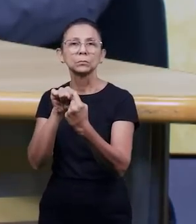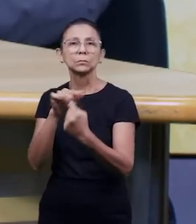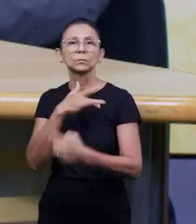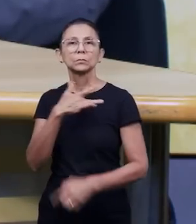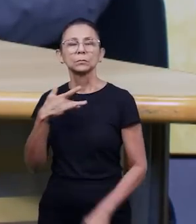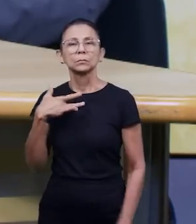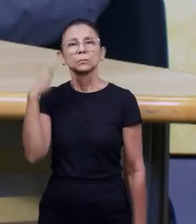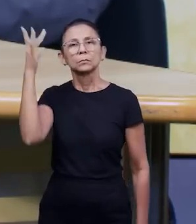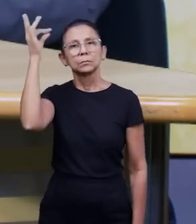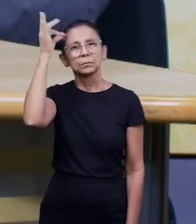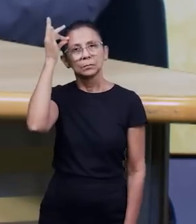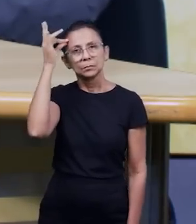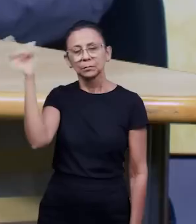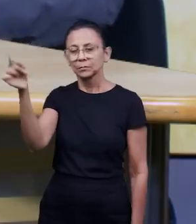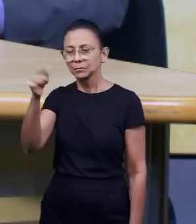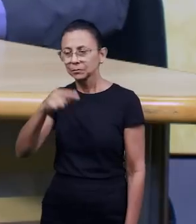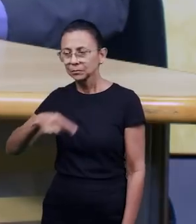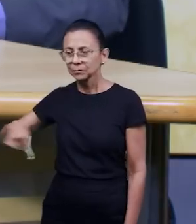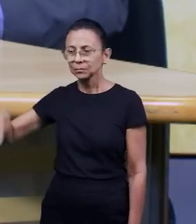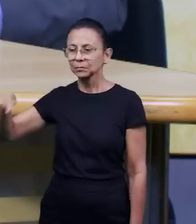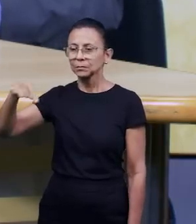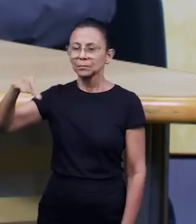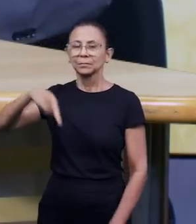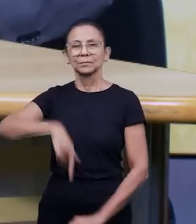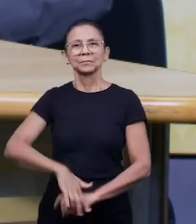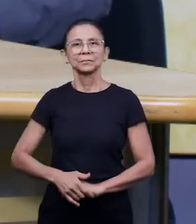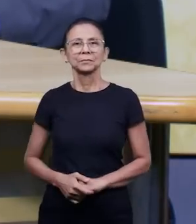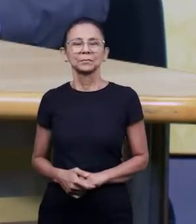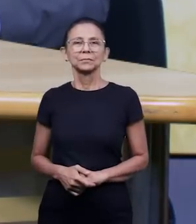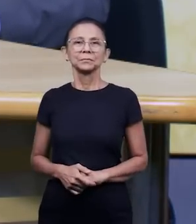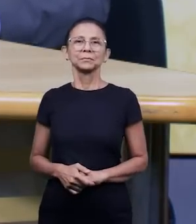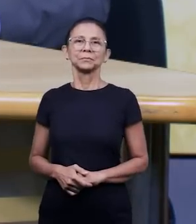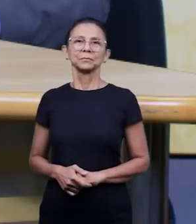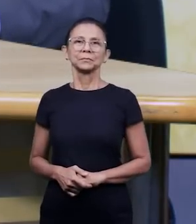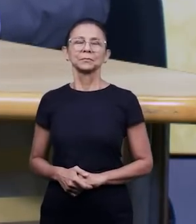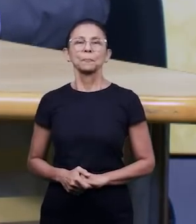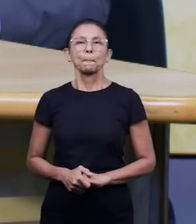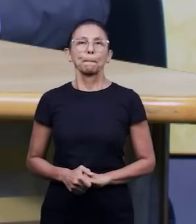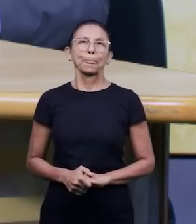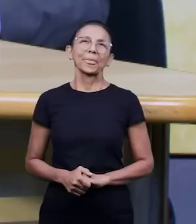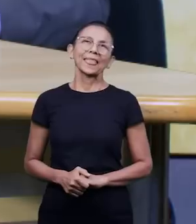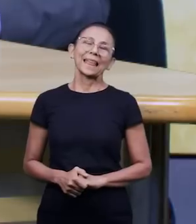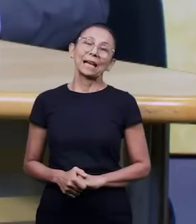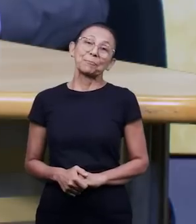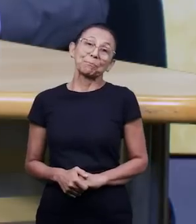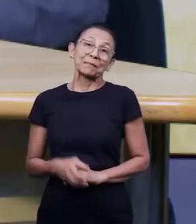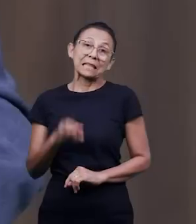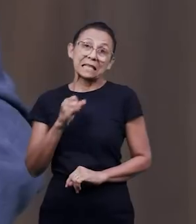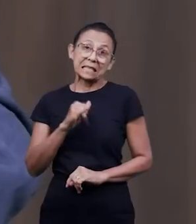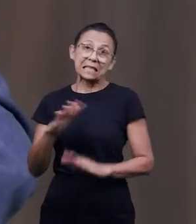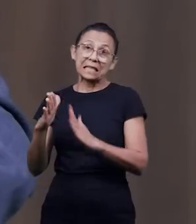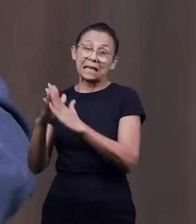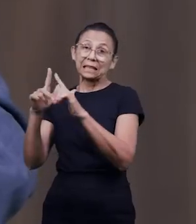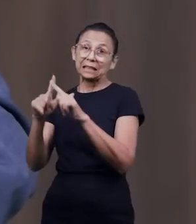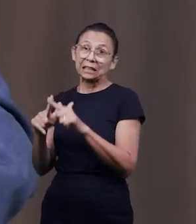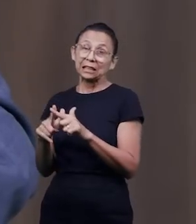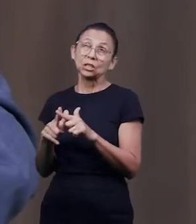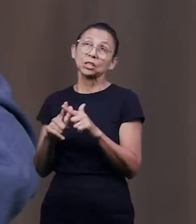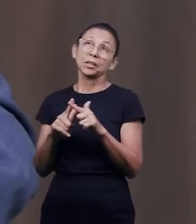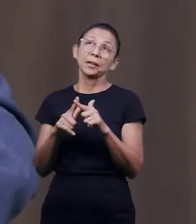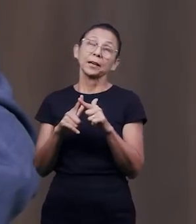ser conduzida. É interessante, só intermeando aqui o que tem sido abordado, que você está